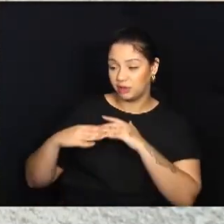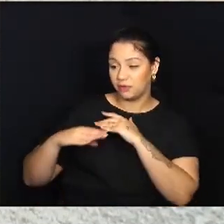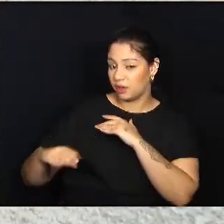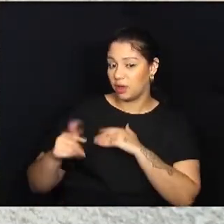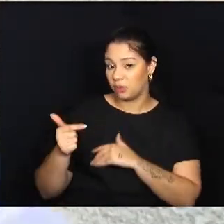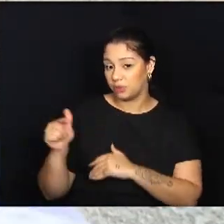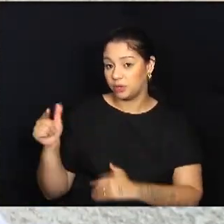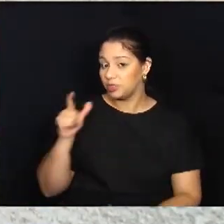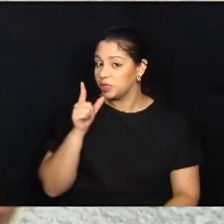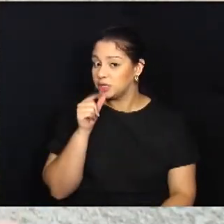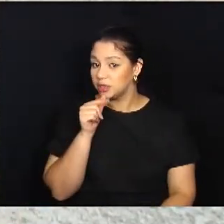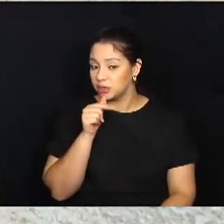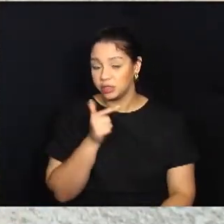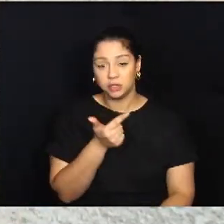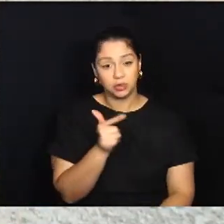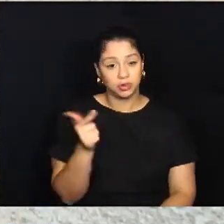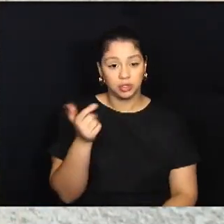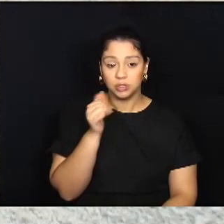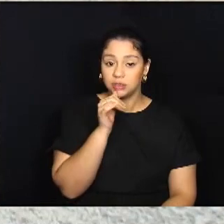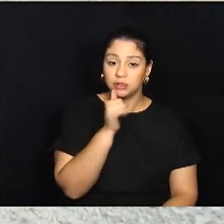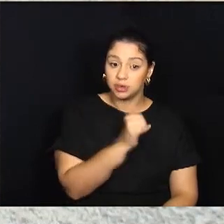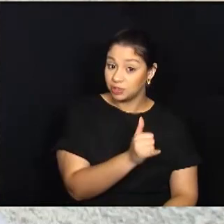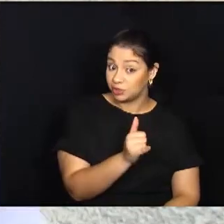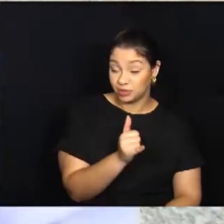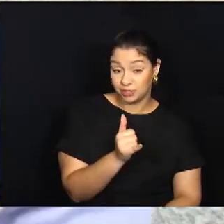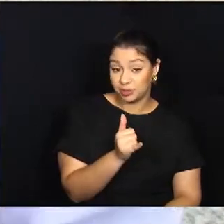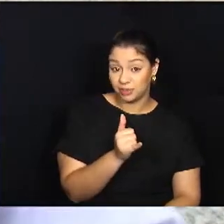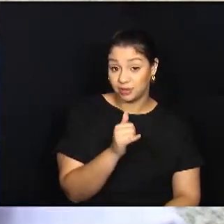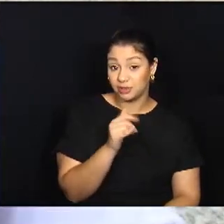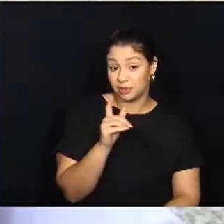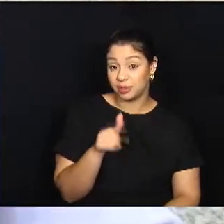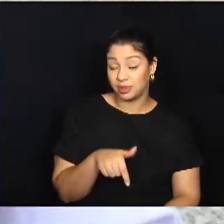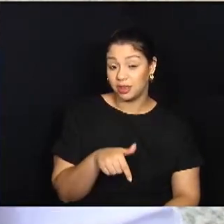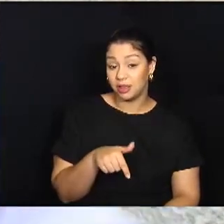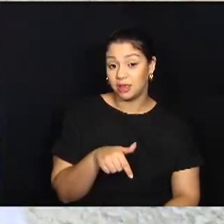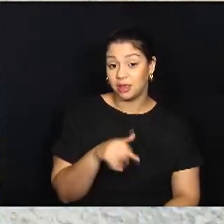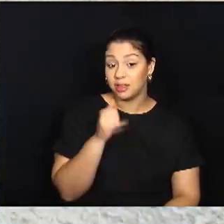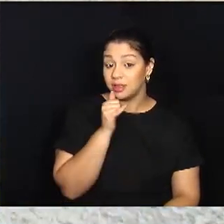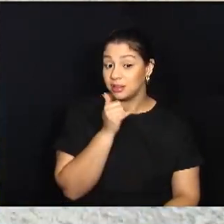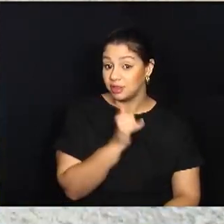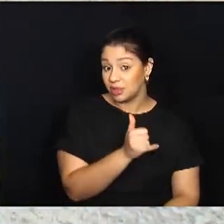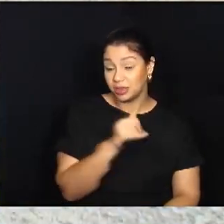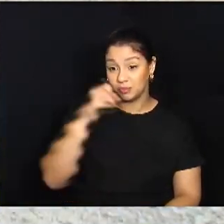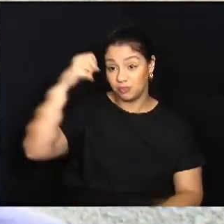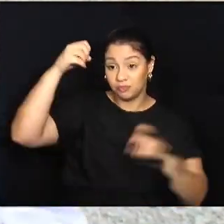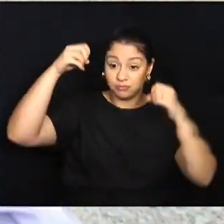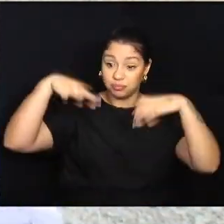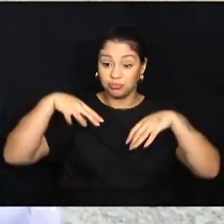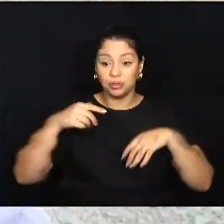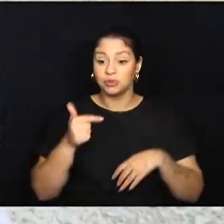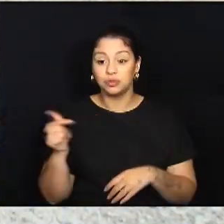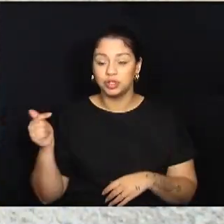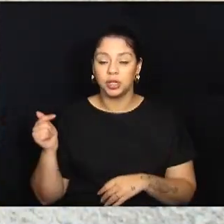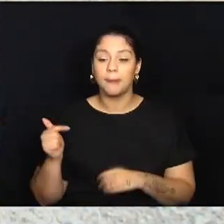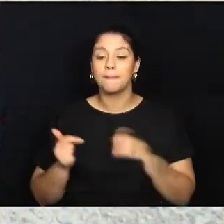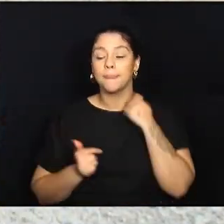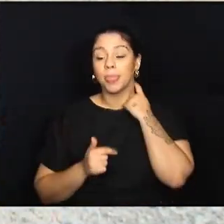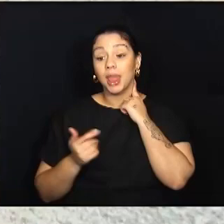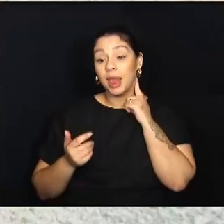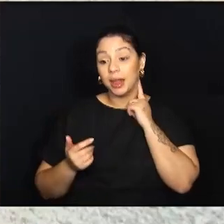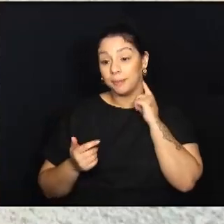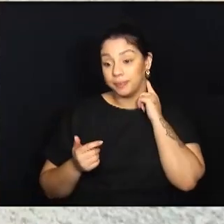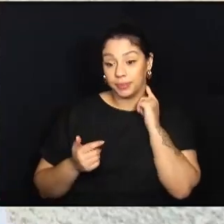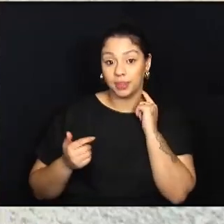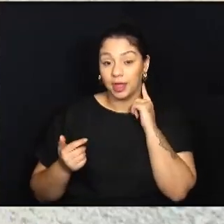tínhamos água, não tínhamos energia, que é a luz elétrica, e agora nós temos, né? Mas ainda